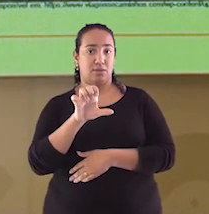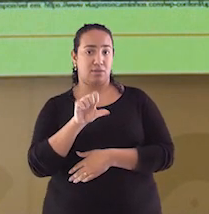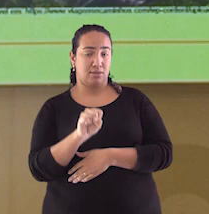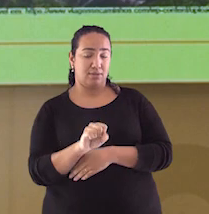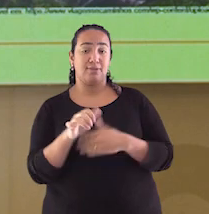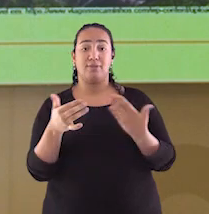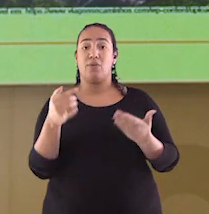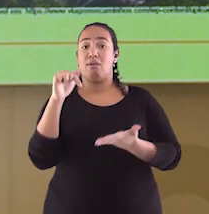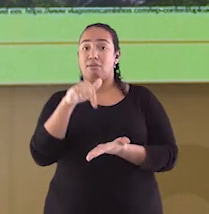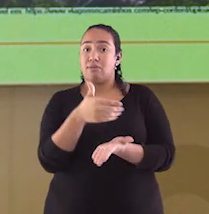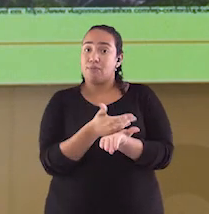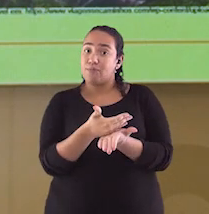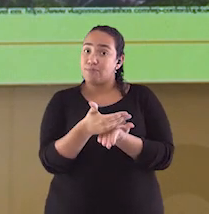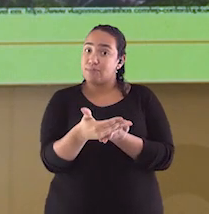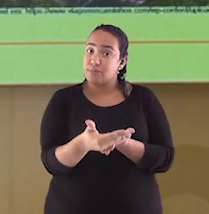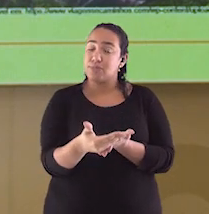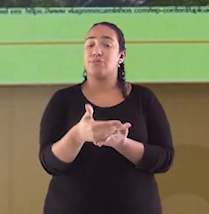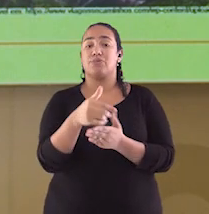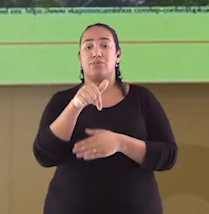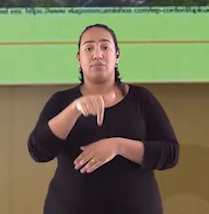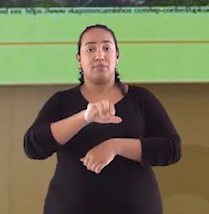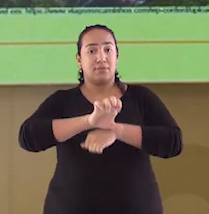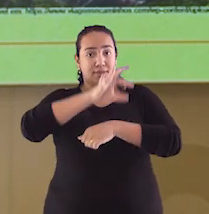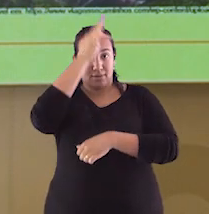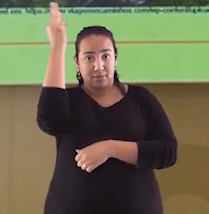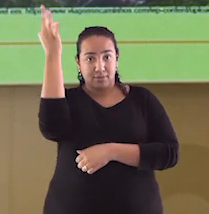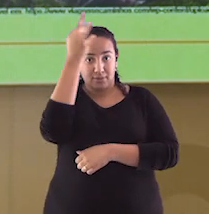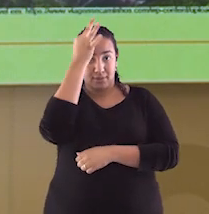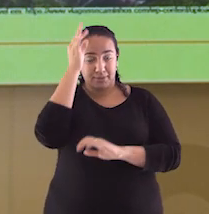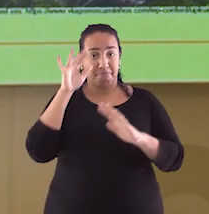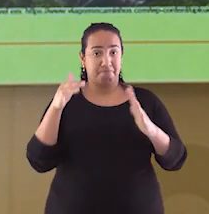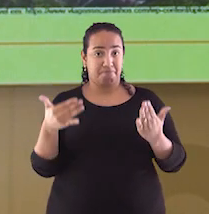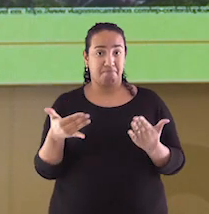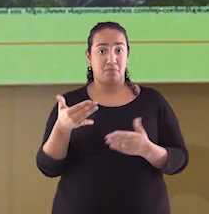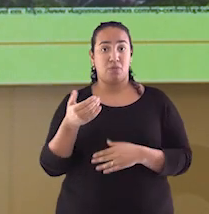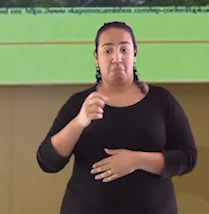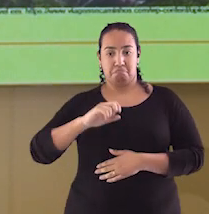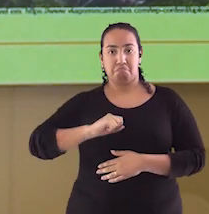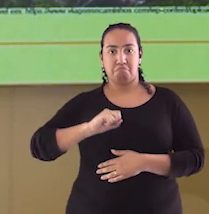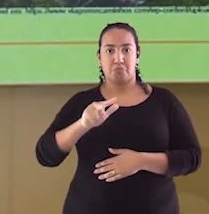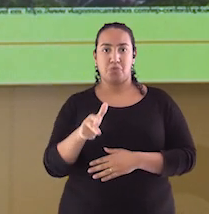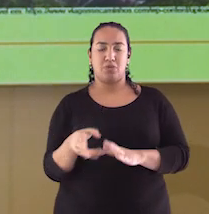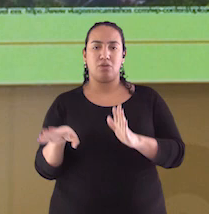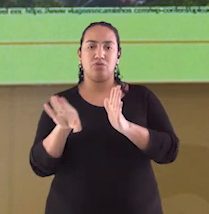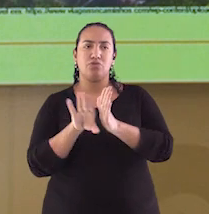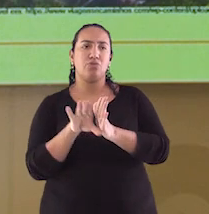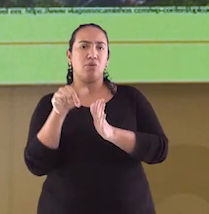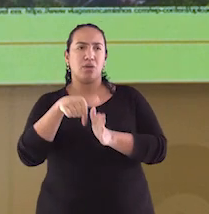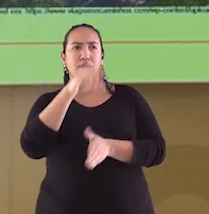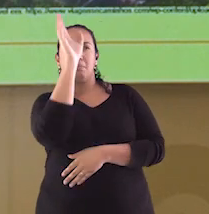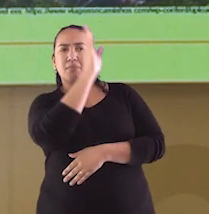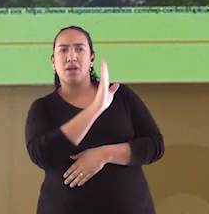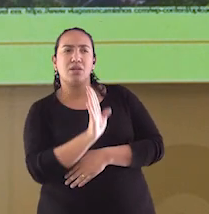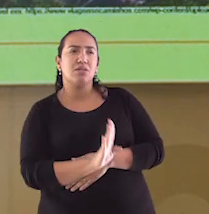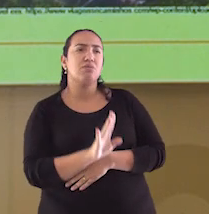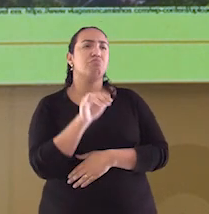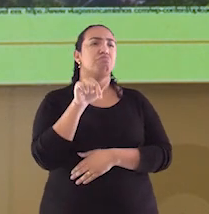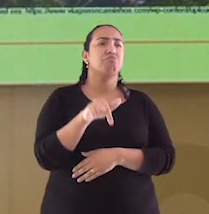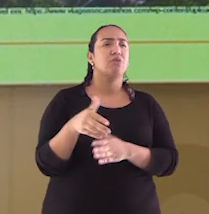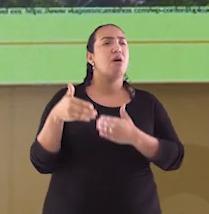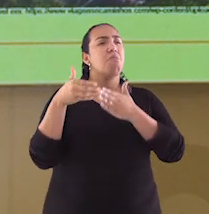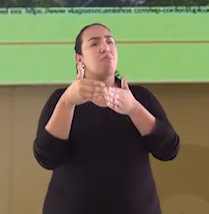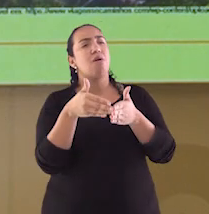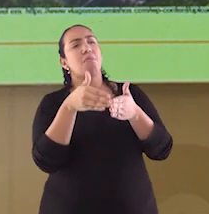sabia? Pois é. Quando os portugueses descobriram o Brasil, começaram a viajar pelo